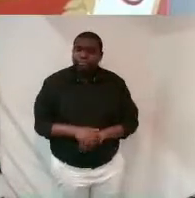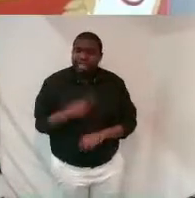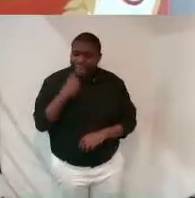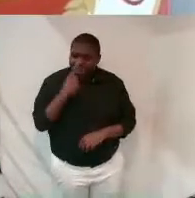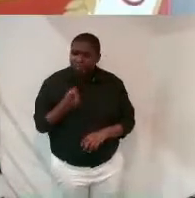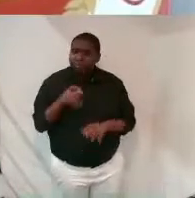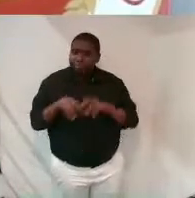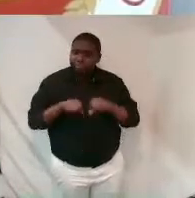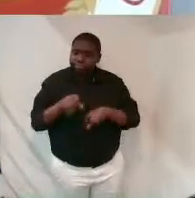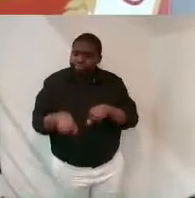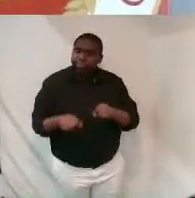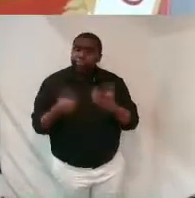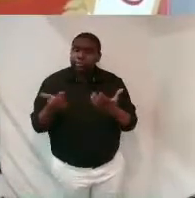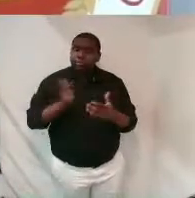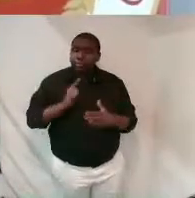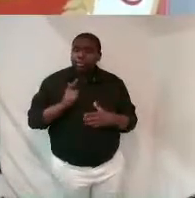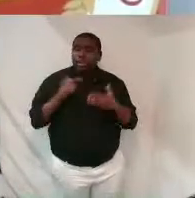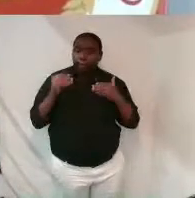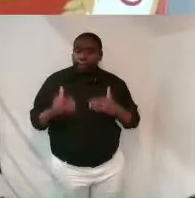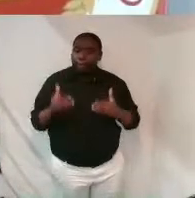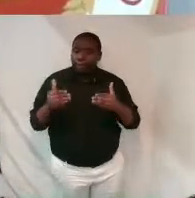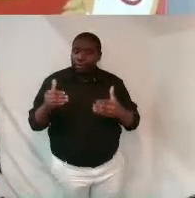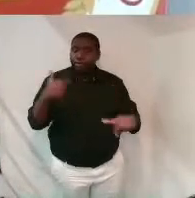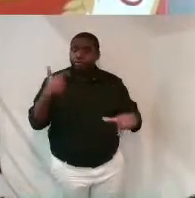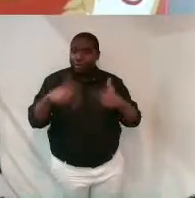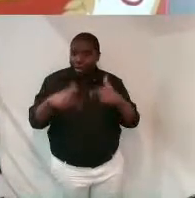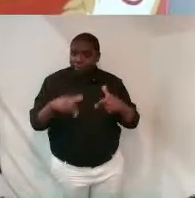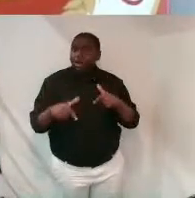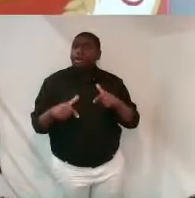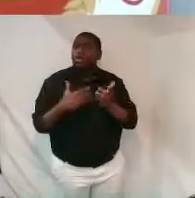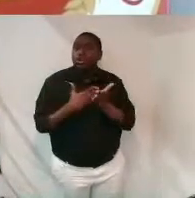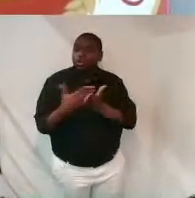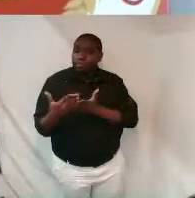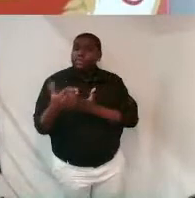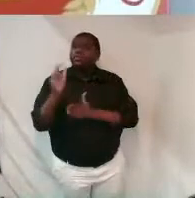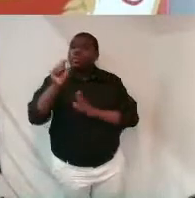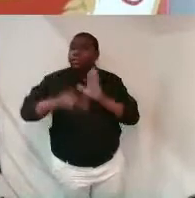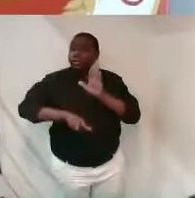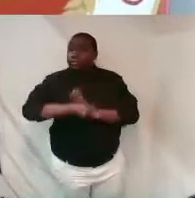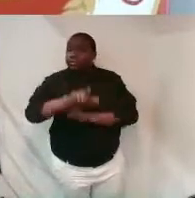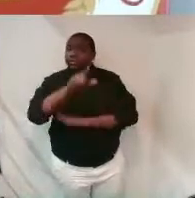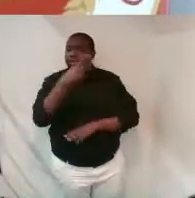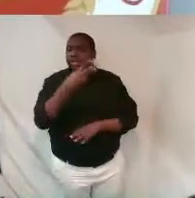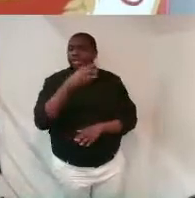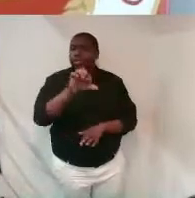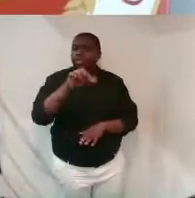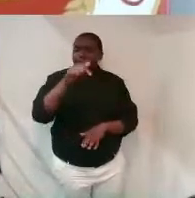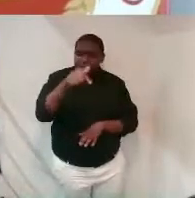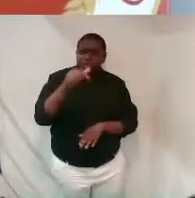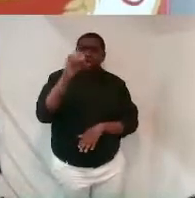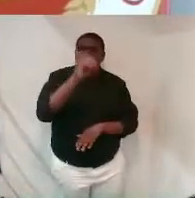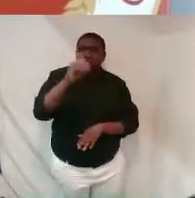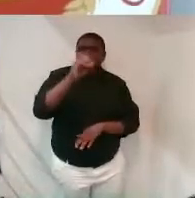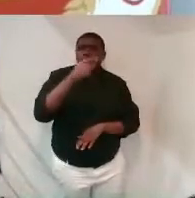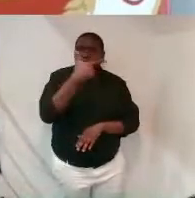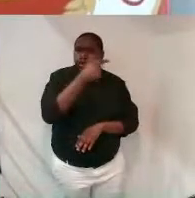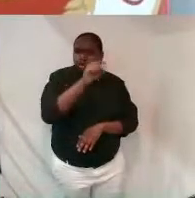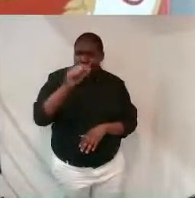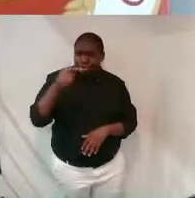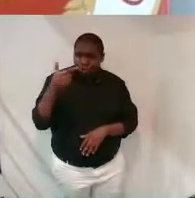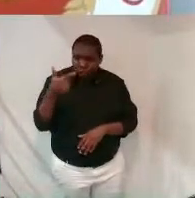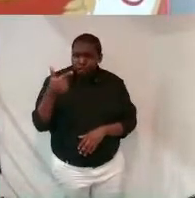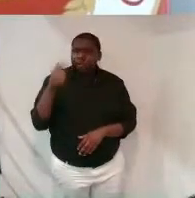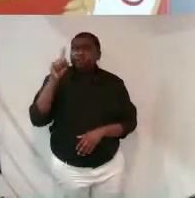Ministério de Trabalho e Previdência, ele lança a portaria 397 de outubro de 2002, que